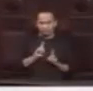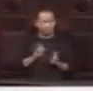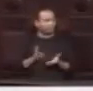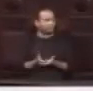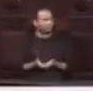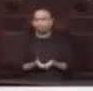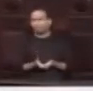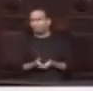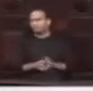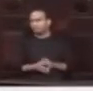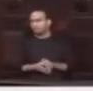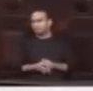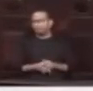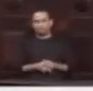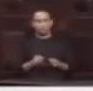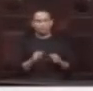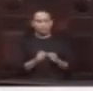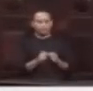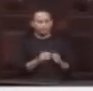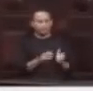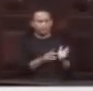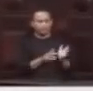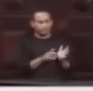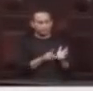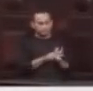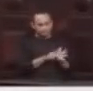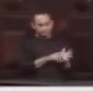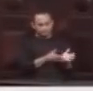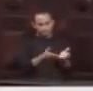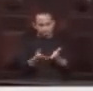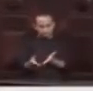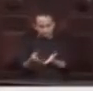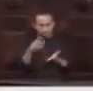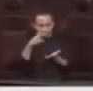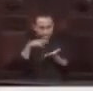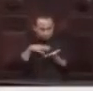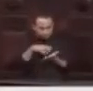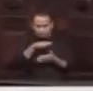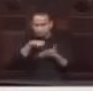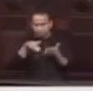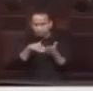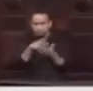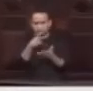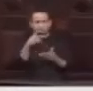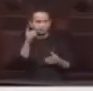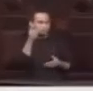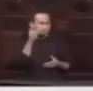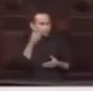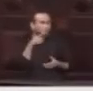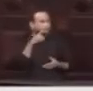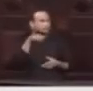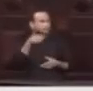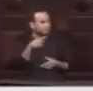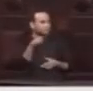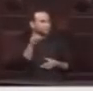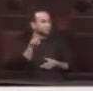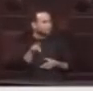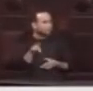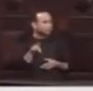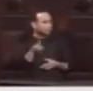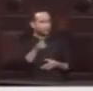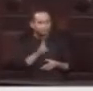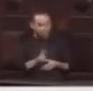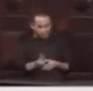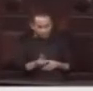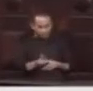Dia. Vou fazer chegar... O senhor vai olhar, eu vou juntar o seu recurso como o CCJ. Tá ok? Então, respondida a